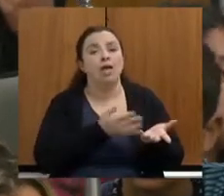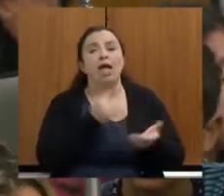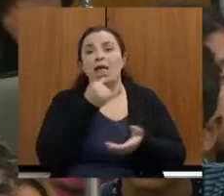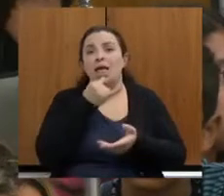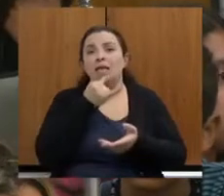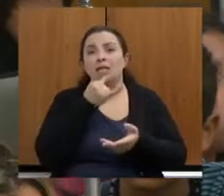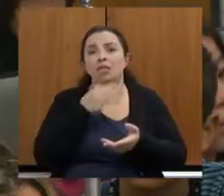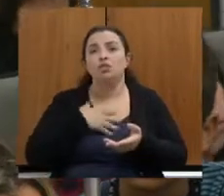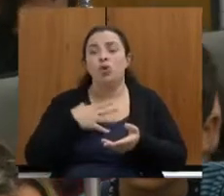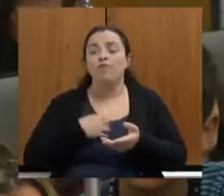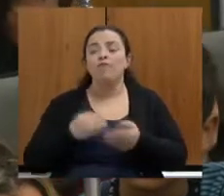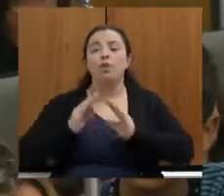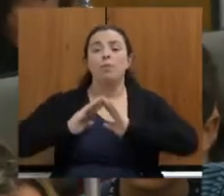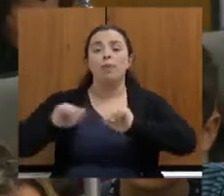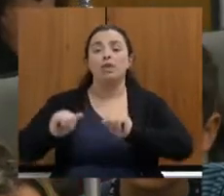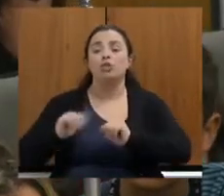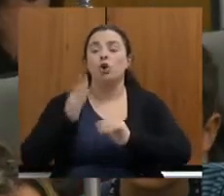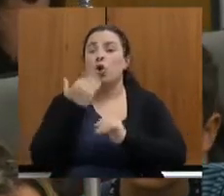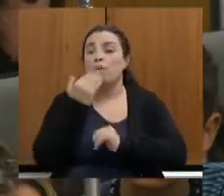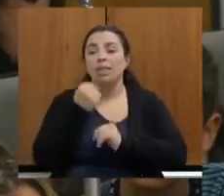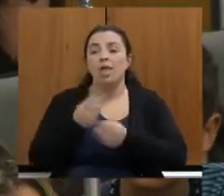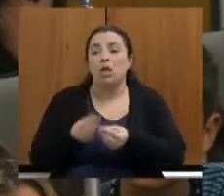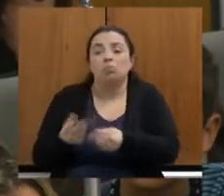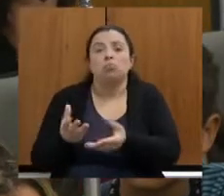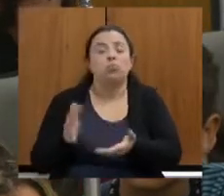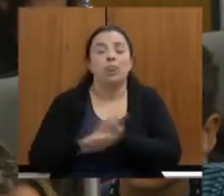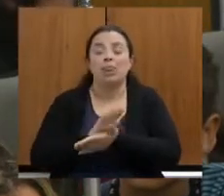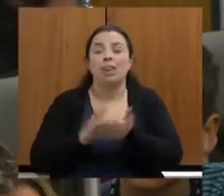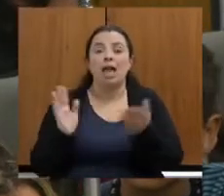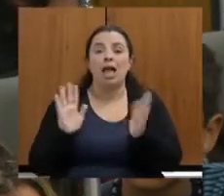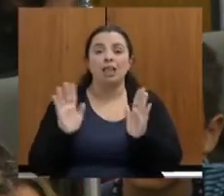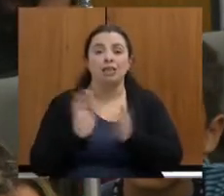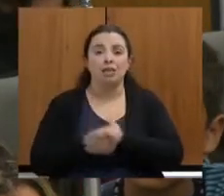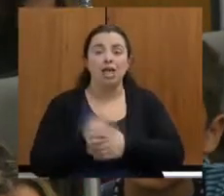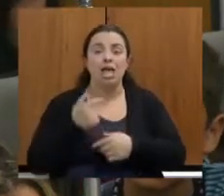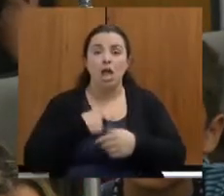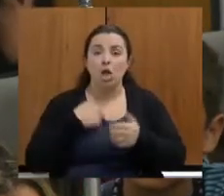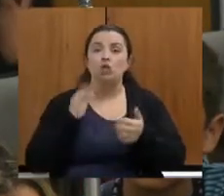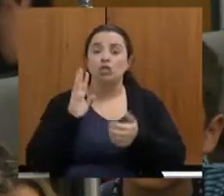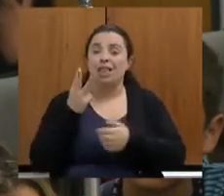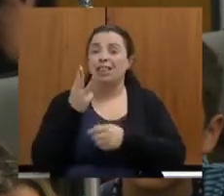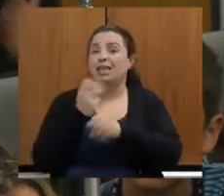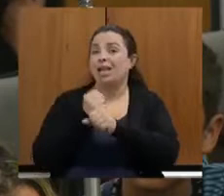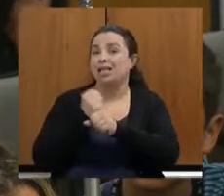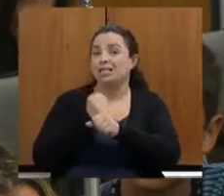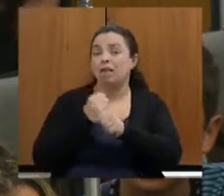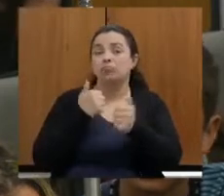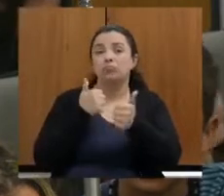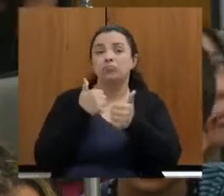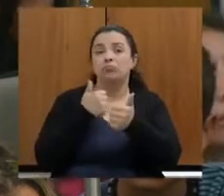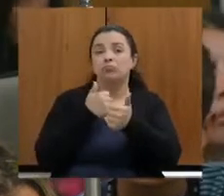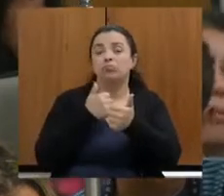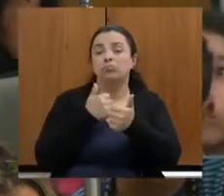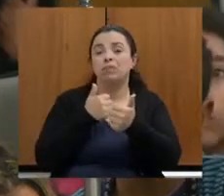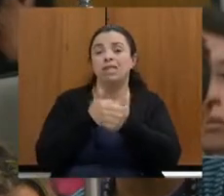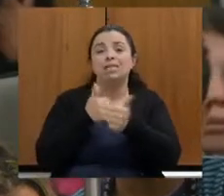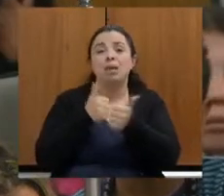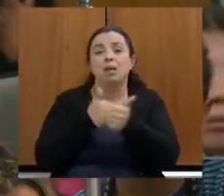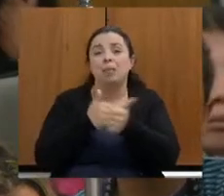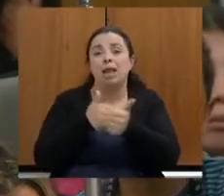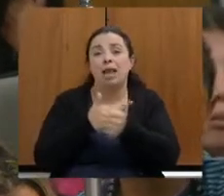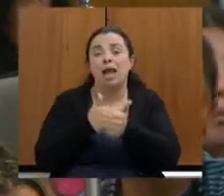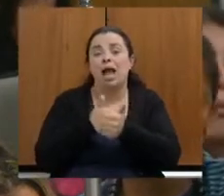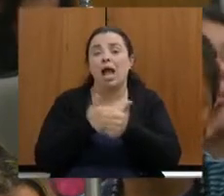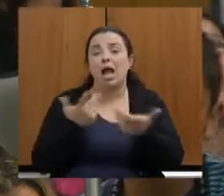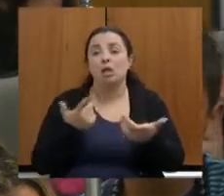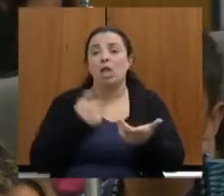para dar é muito triste hoje eu tô desempregado três anos desempregado faço meus bicos para Rua fora para sobreviver